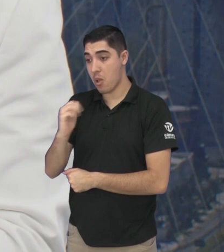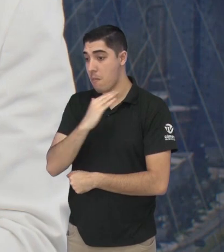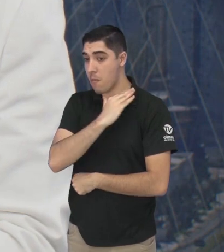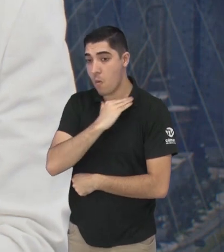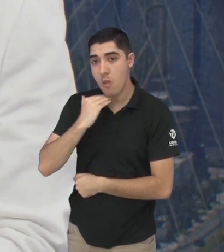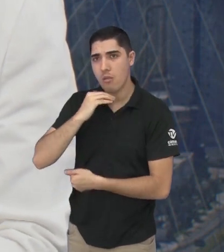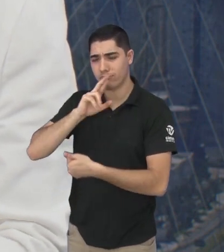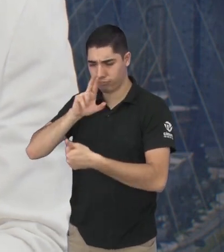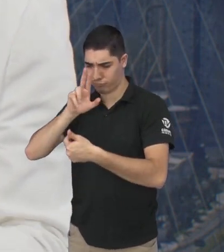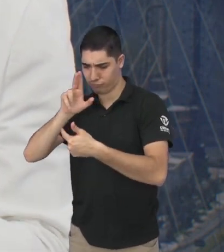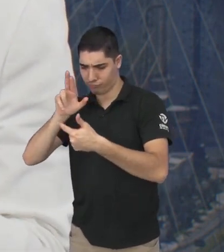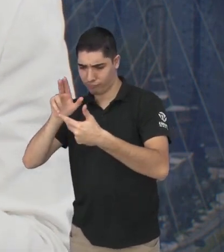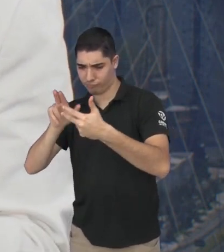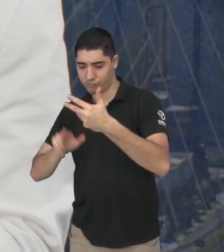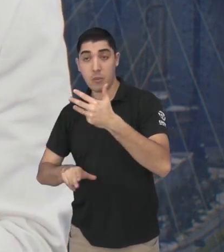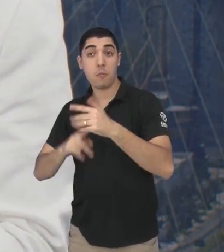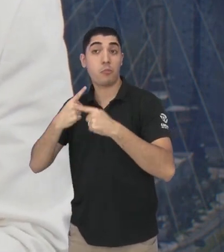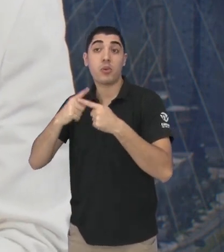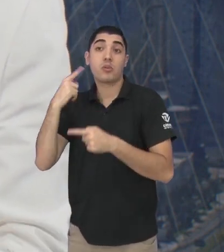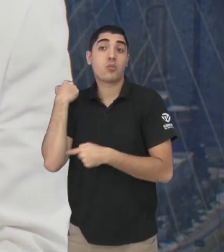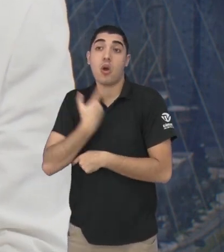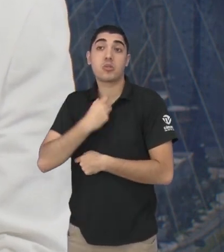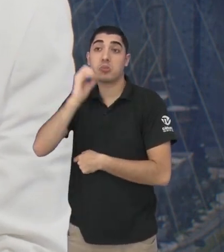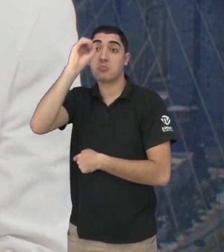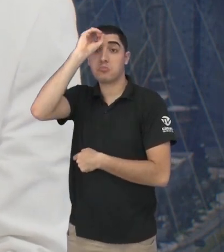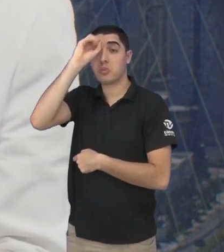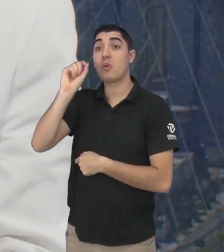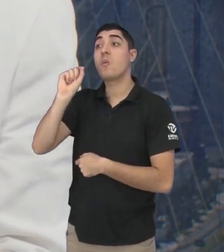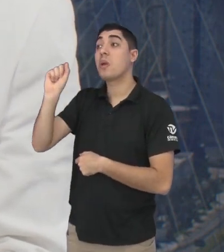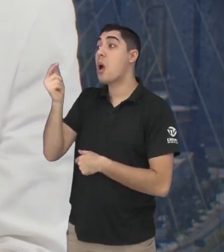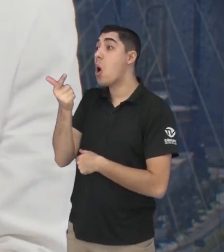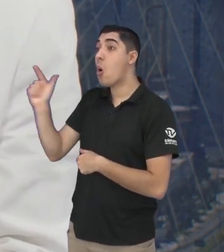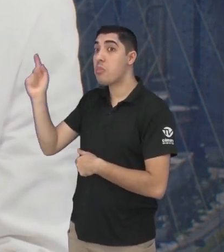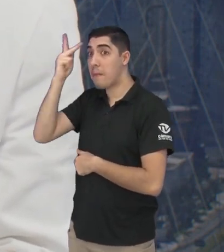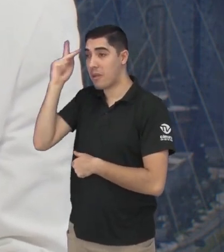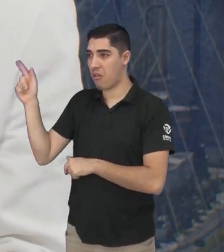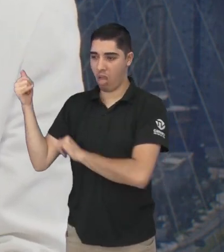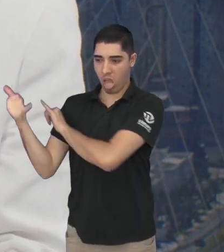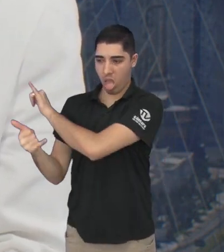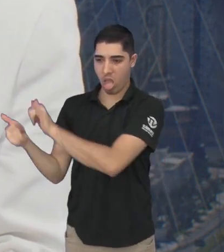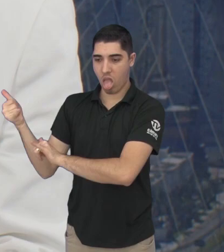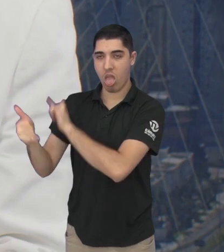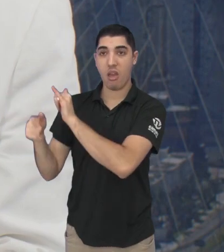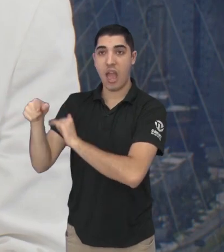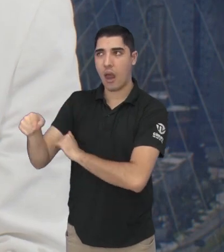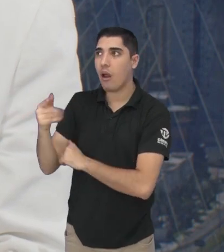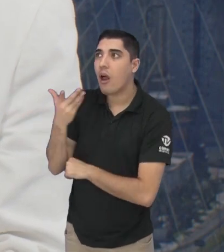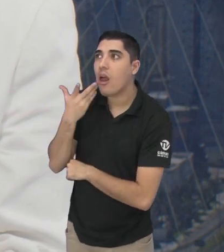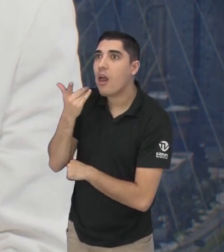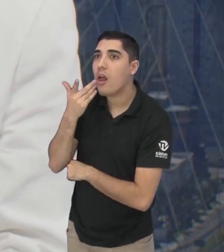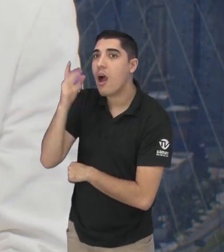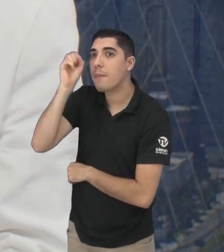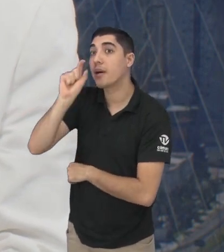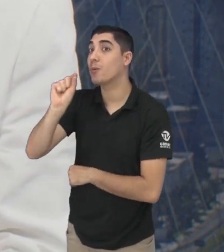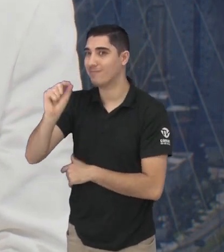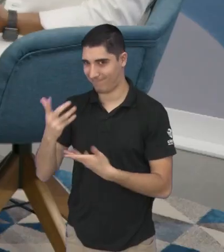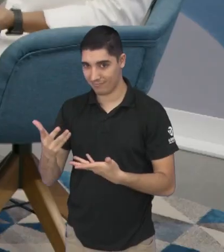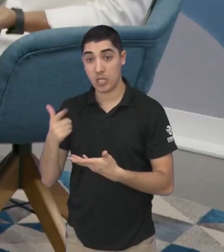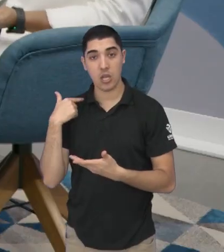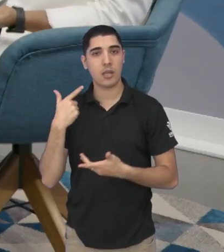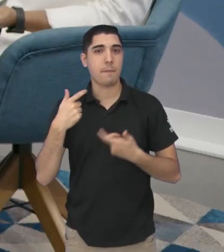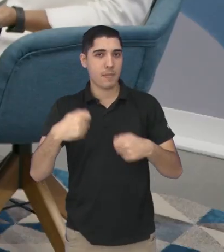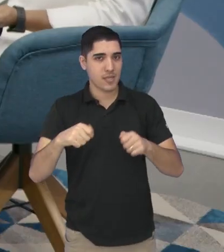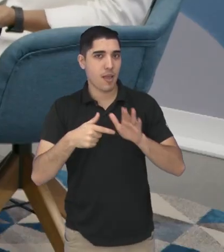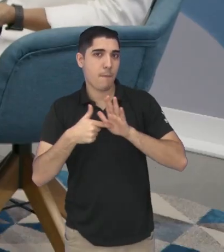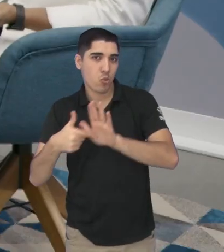isso? Porque a gente nunca sabe o que o outro vai dizer para ele. Então, é necessário se falar. Alguém vai mostrar, né? Vai se